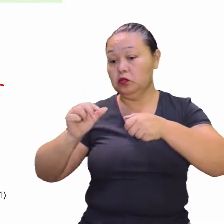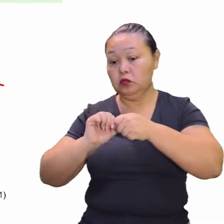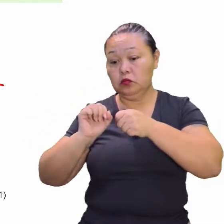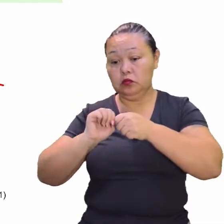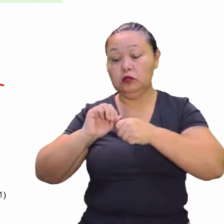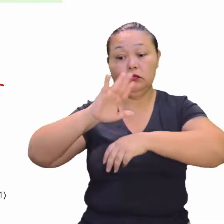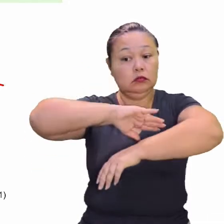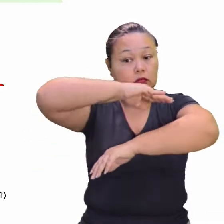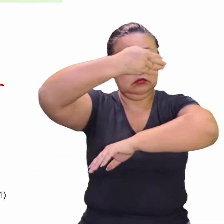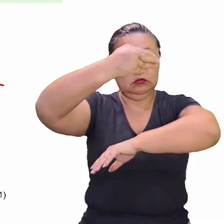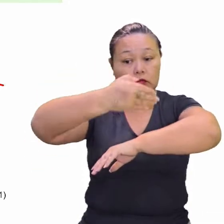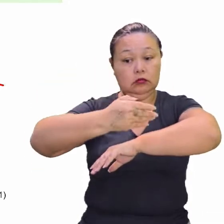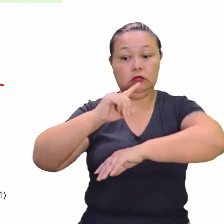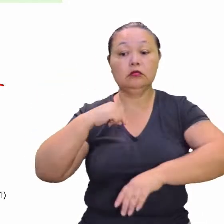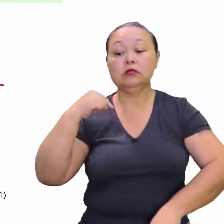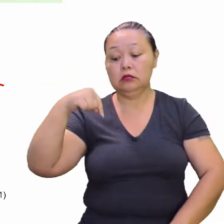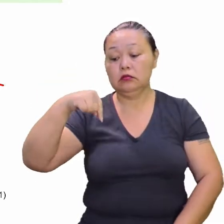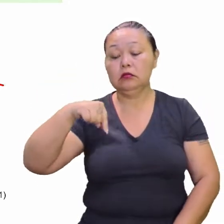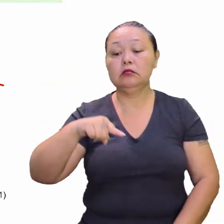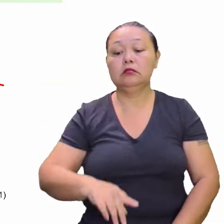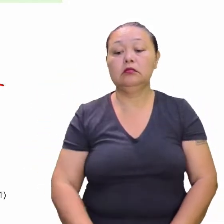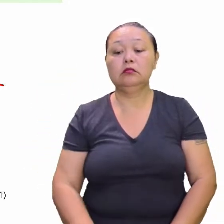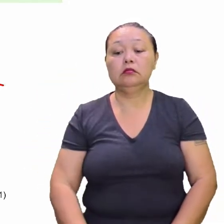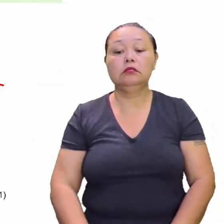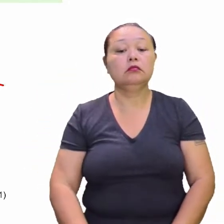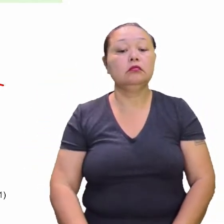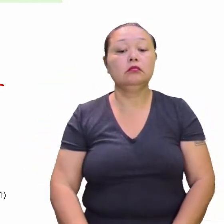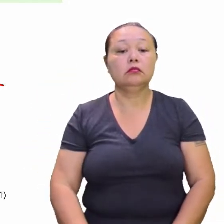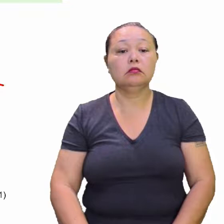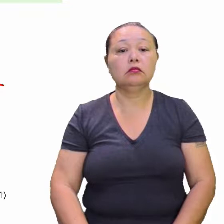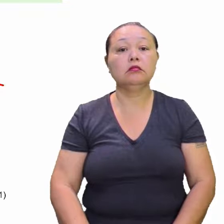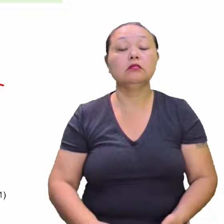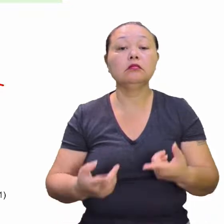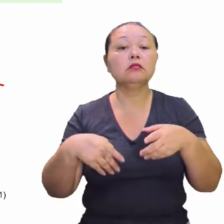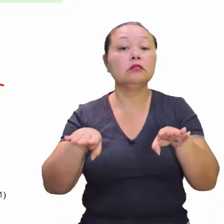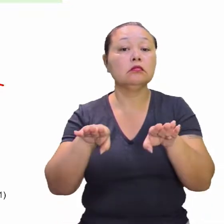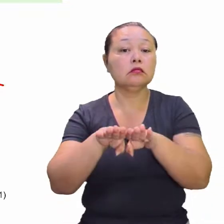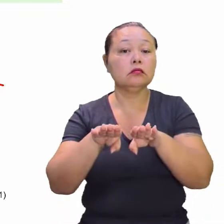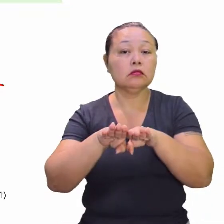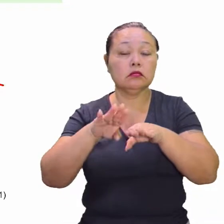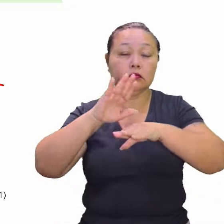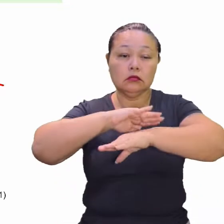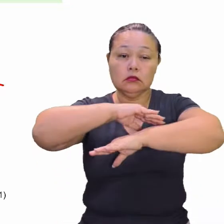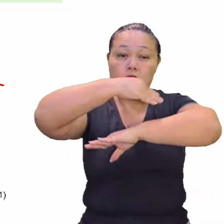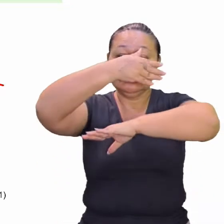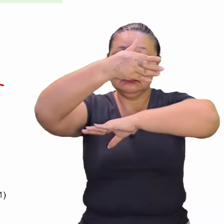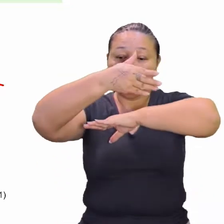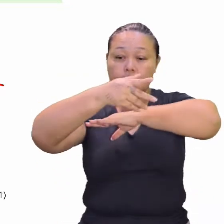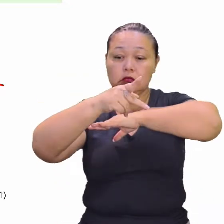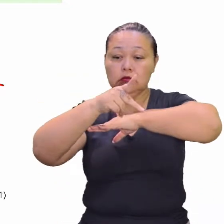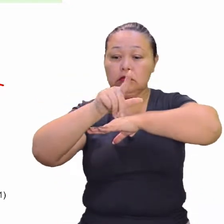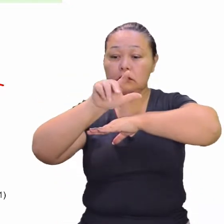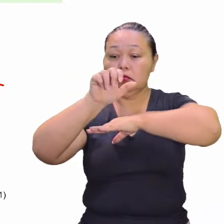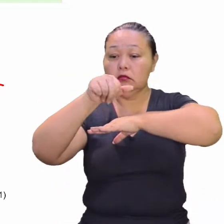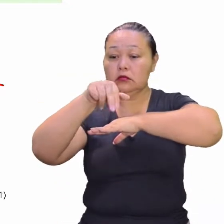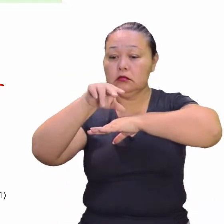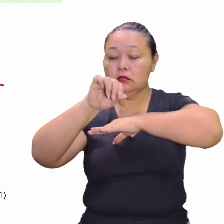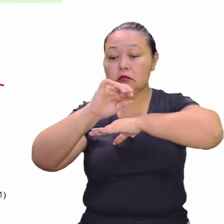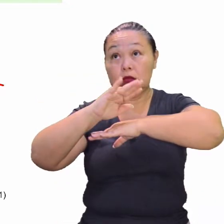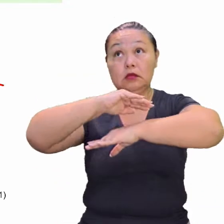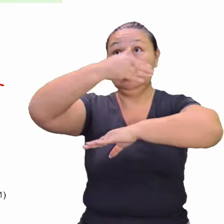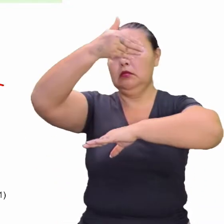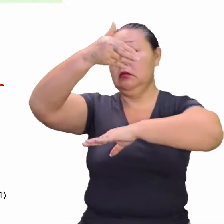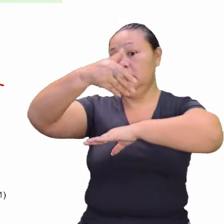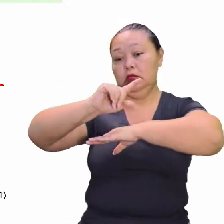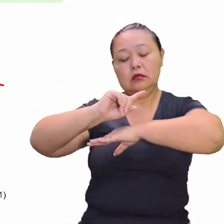são as Não. montanhas em nossa querida Rondônia. E também as altitudes, né, mesmo de planaltos, não são tão elevadas aqui no